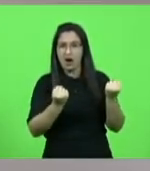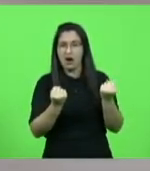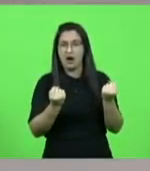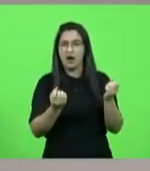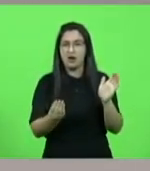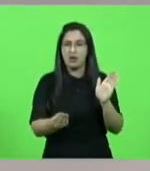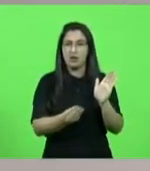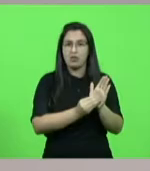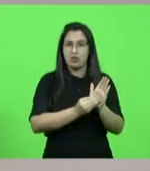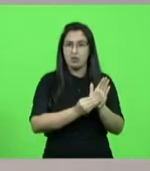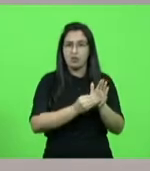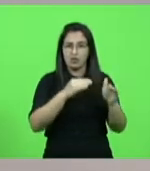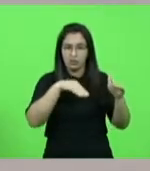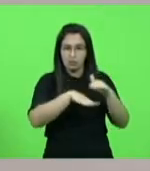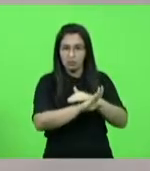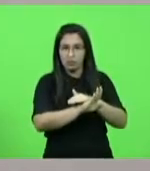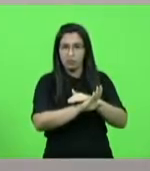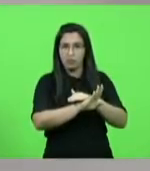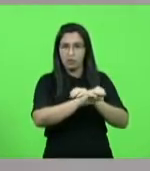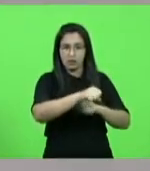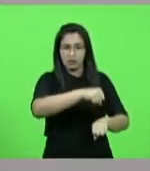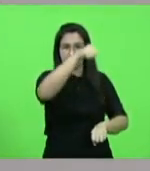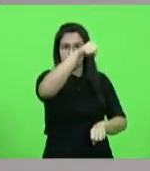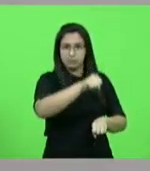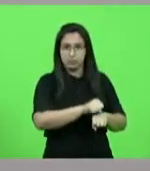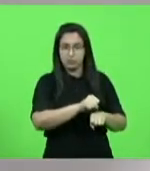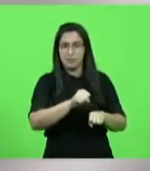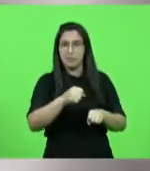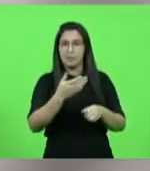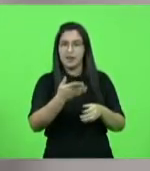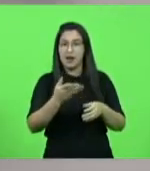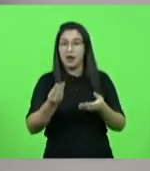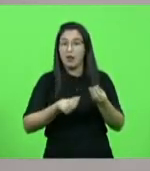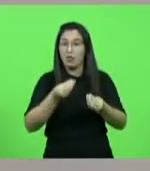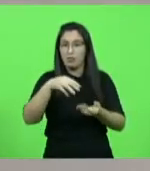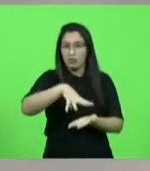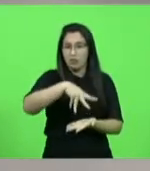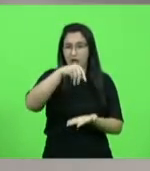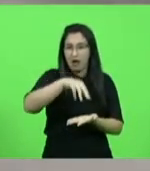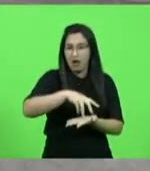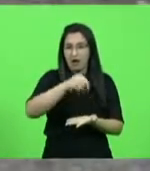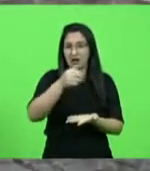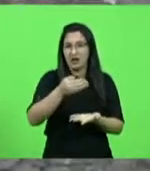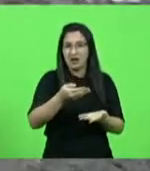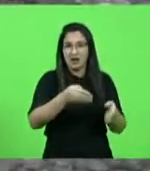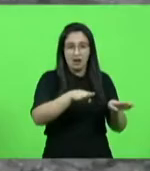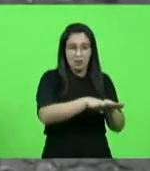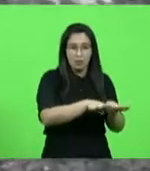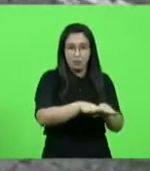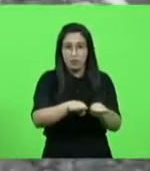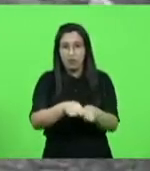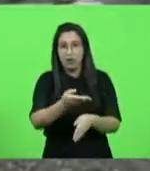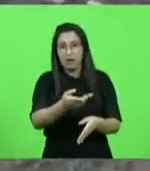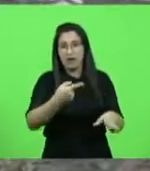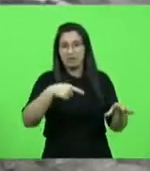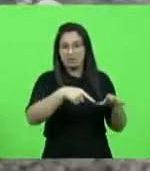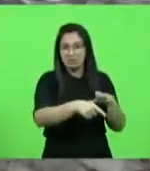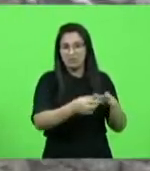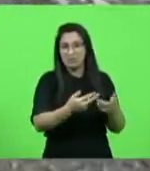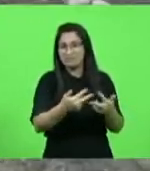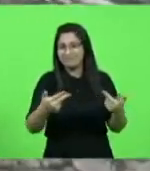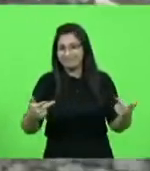no porta-mala, brita, areia, indo tapar. Gente, olha o risco que essas pessoas estão